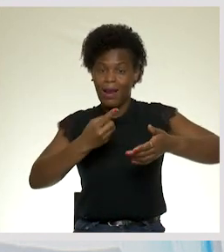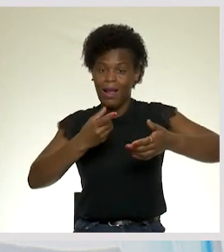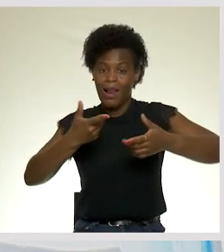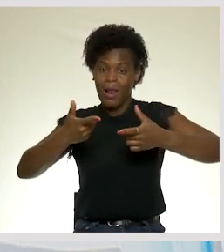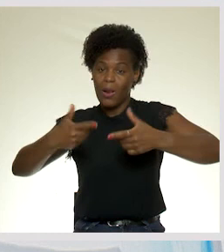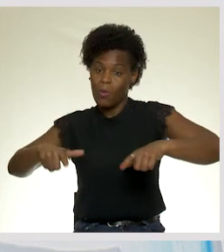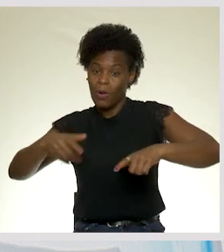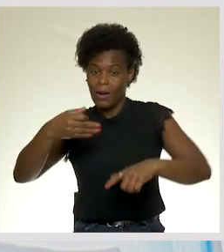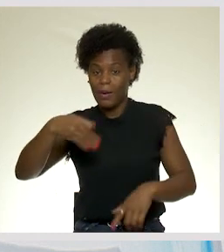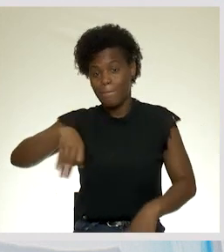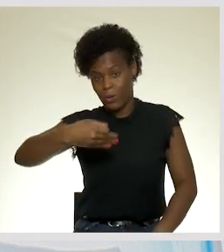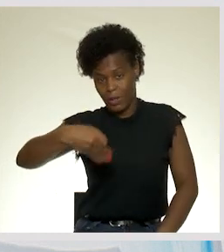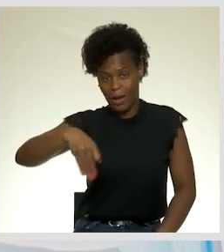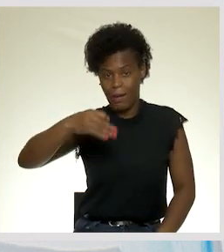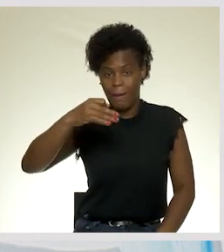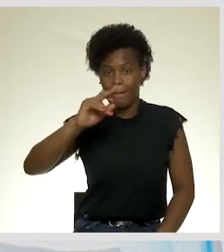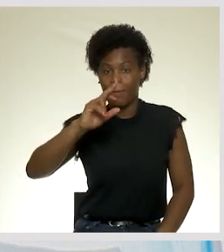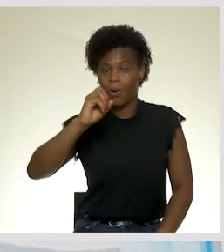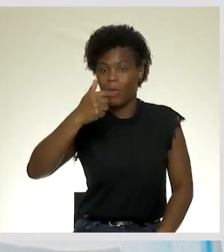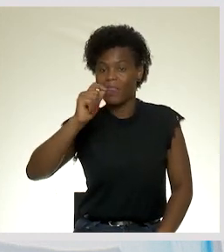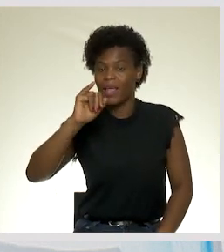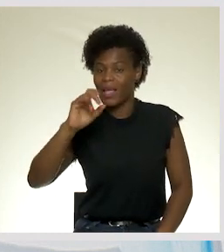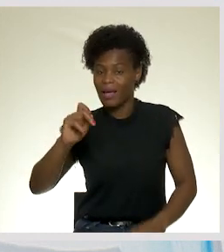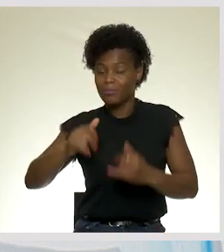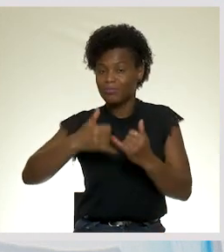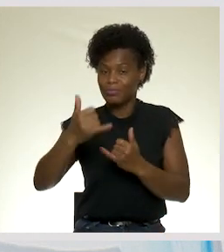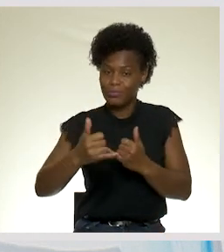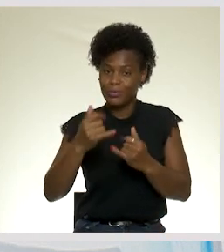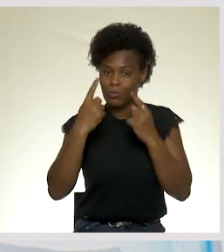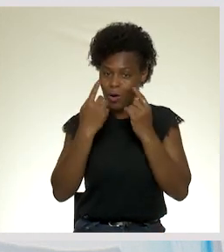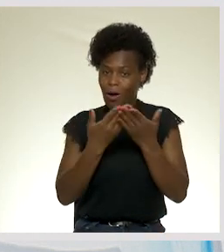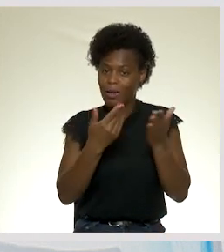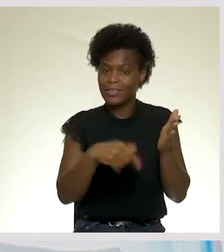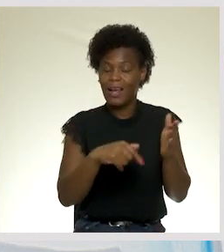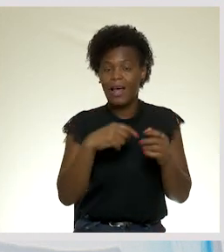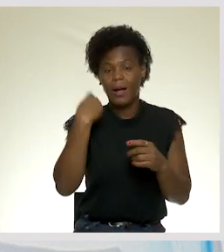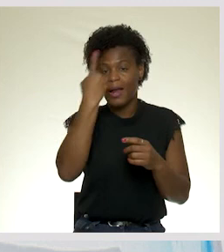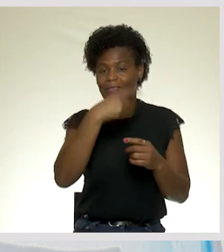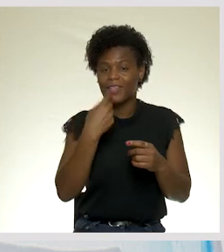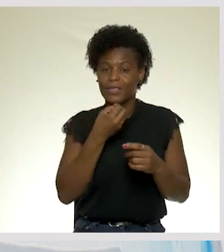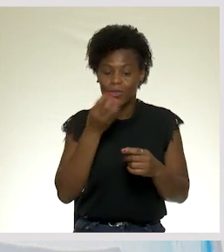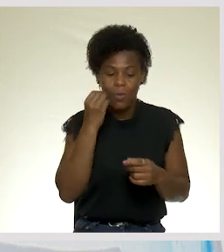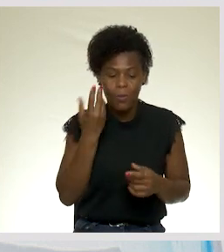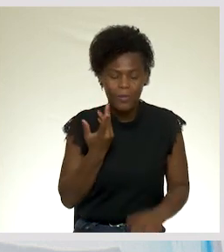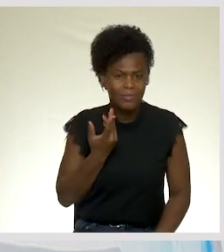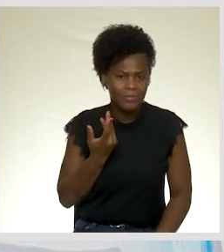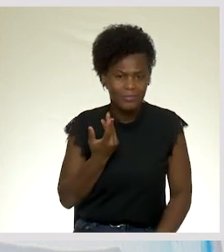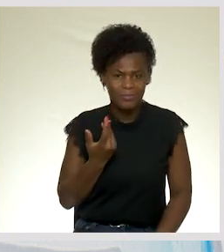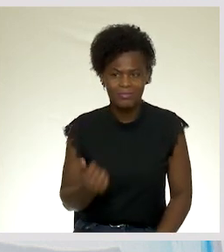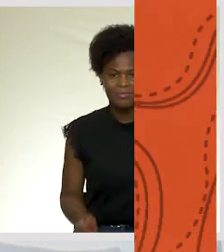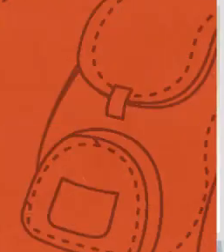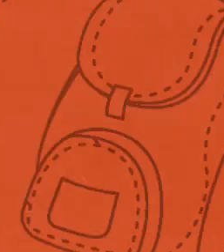para linguagem proteica, não é? E a partir dali irão manifestar agora em características nos